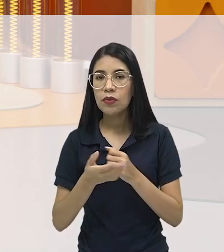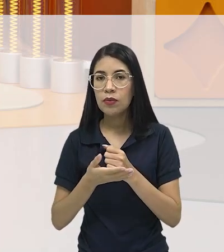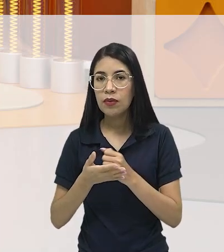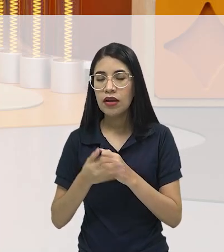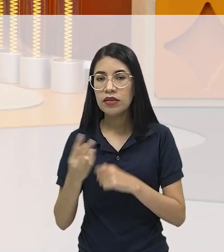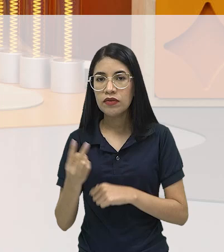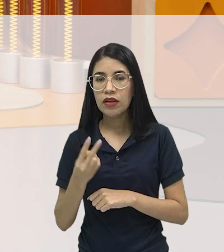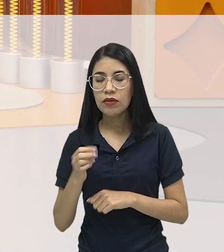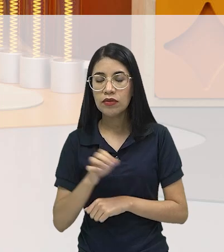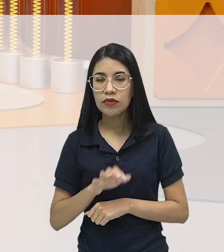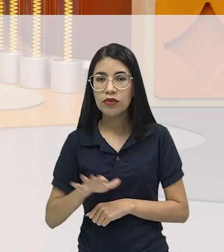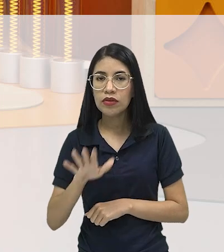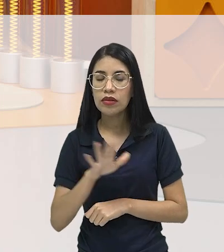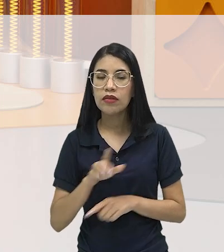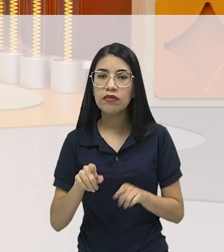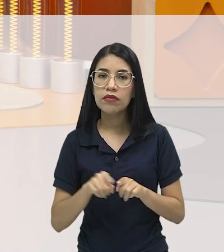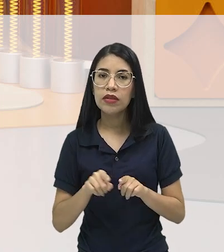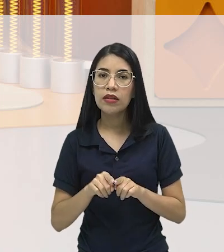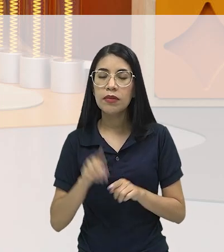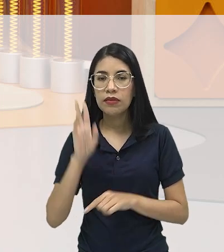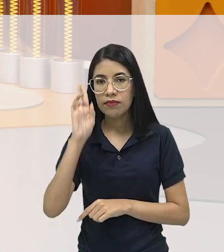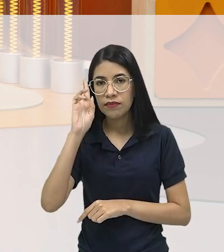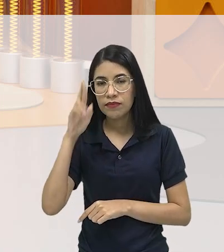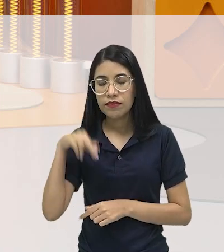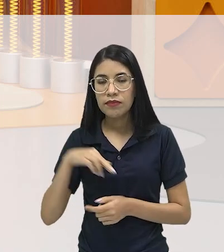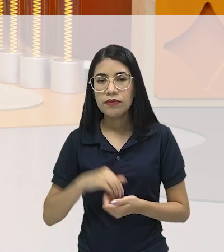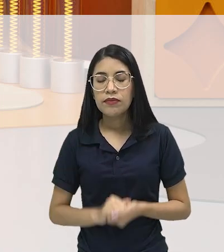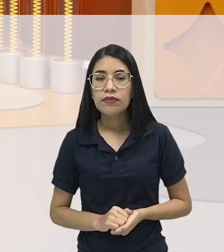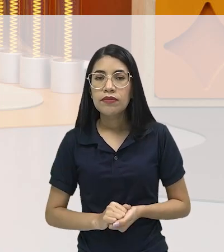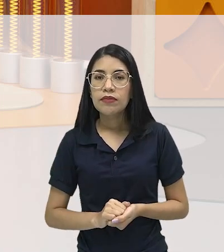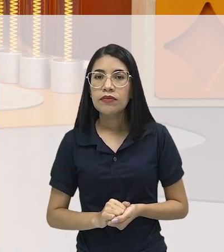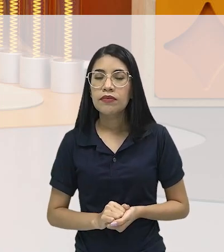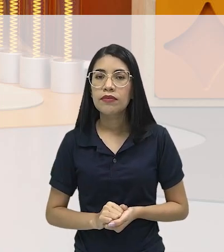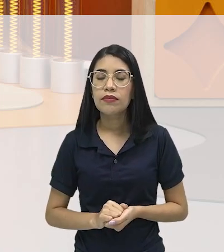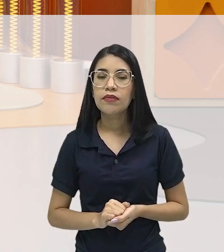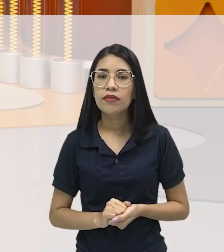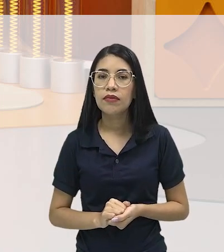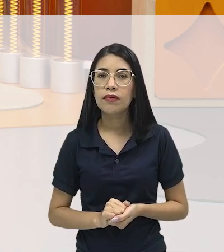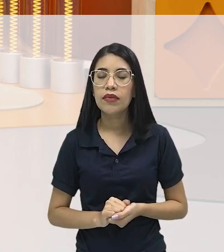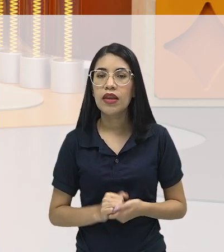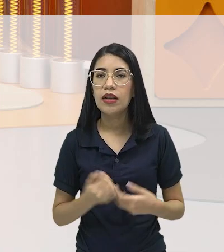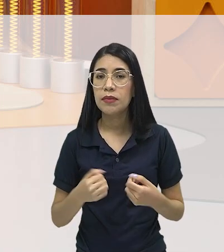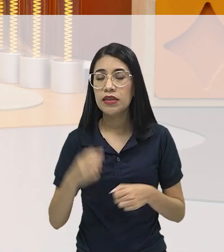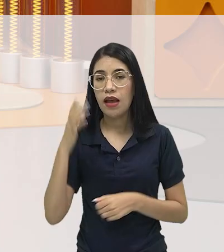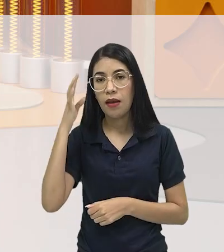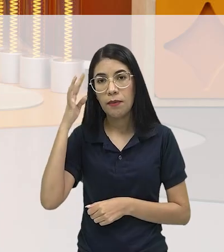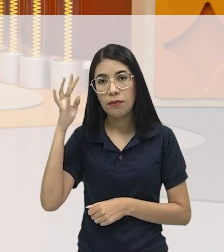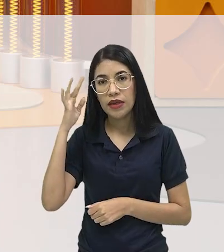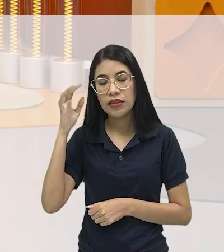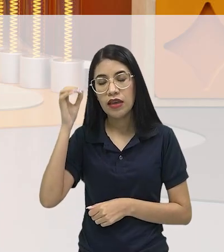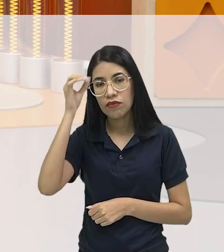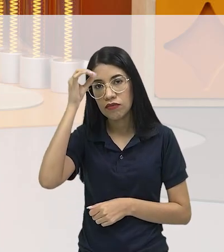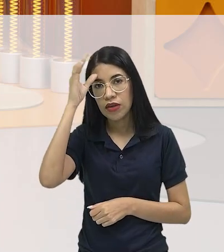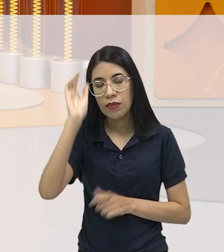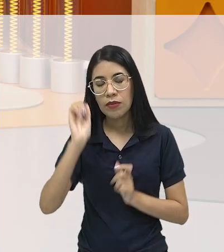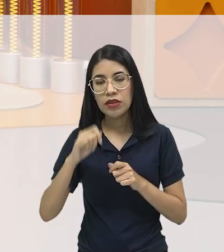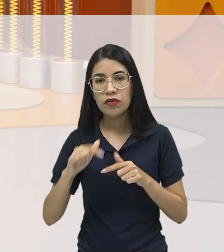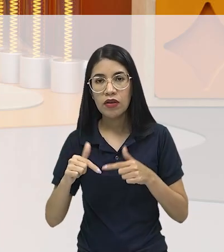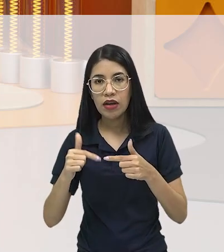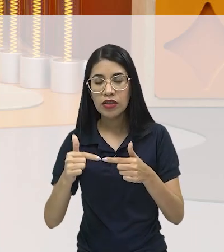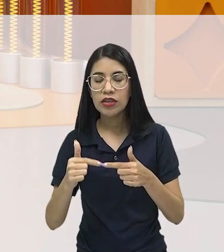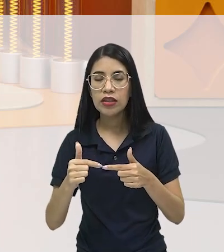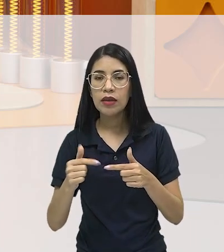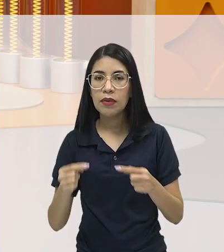princípios universais e racionais, tá? Usa o pensamento, o conhecimento para agir dentro